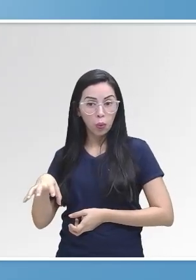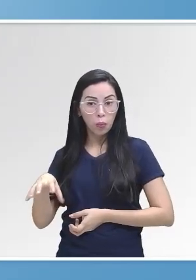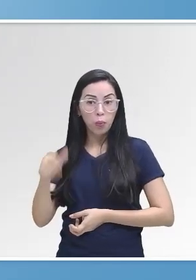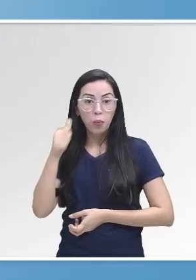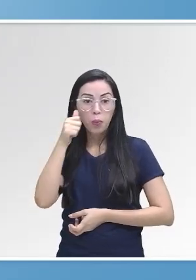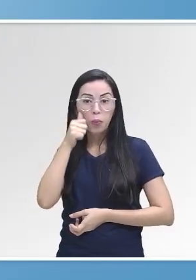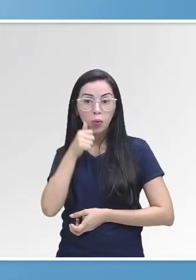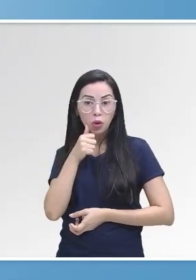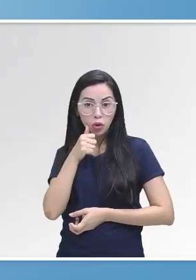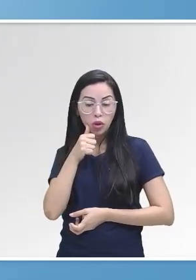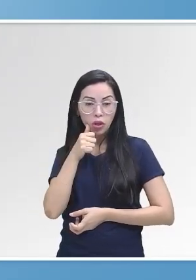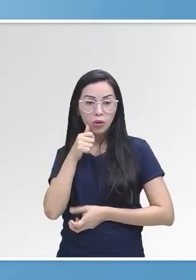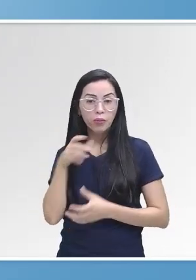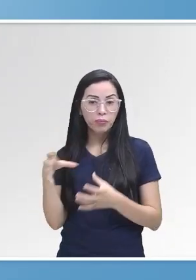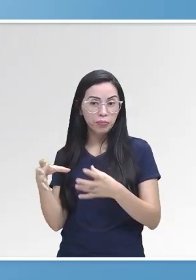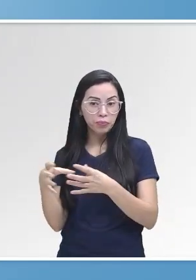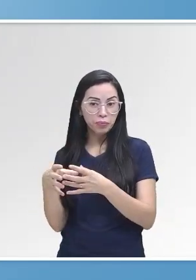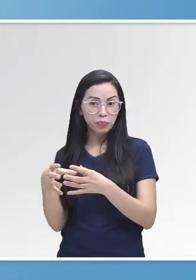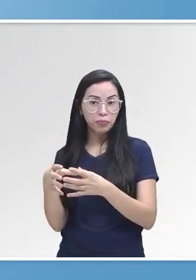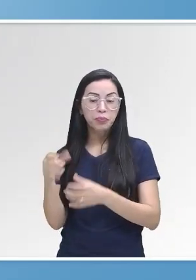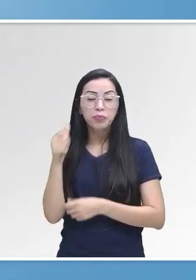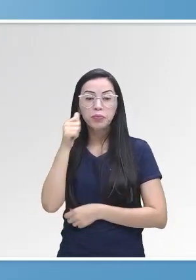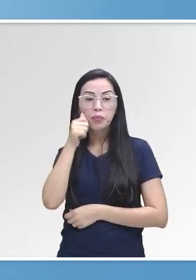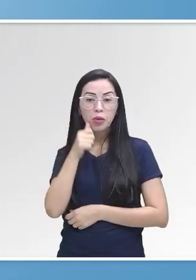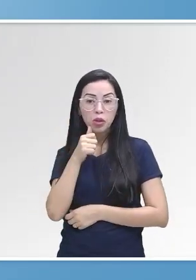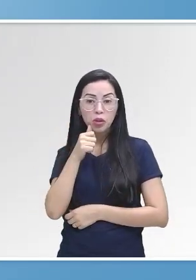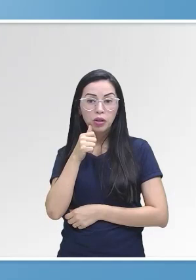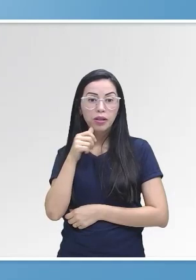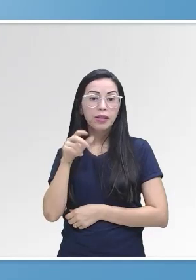e as meninas